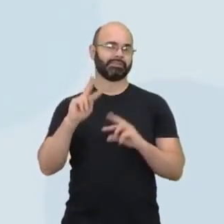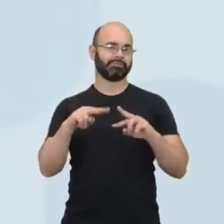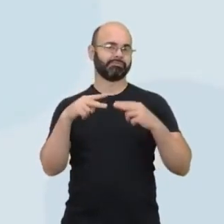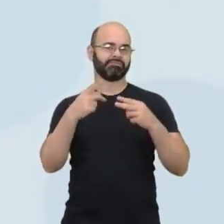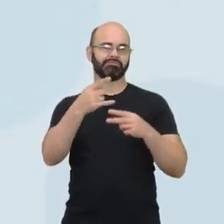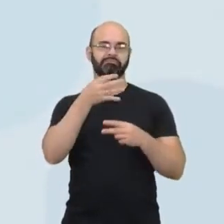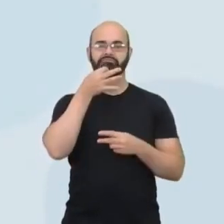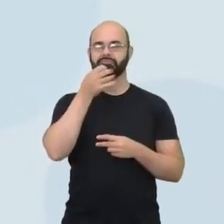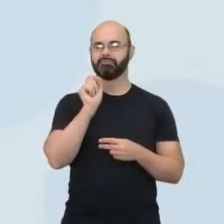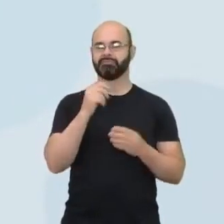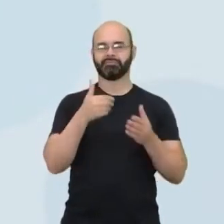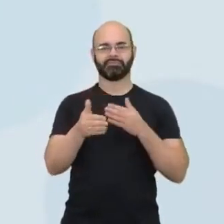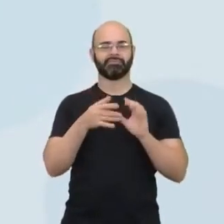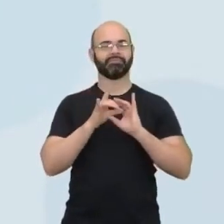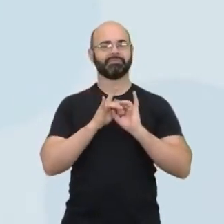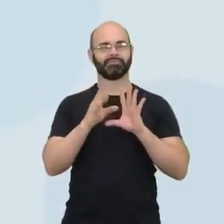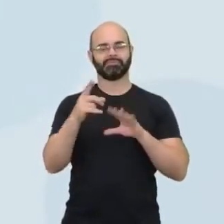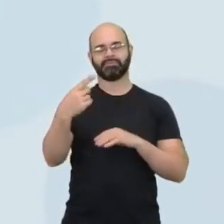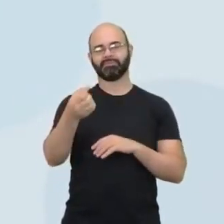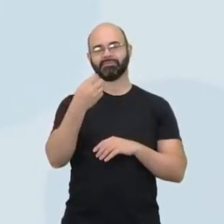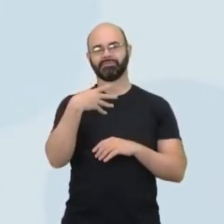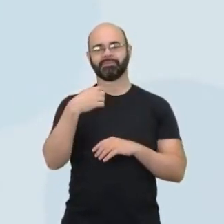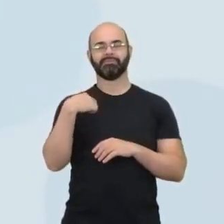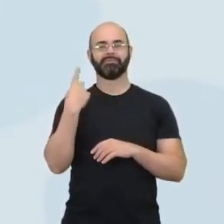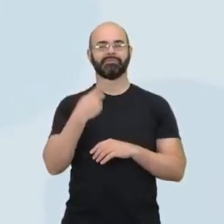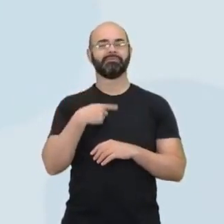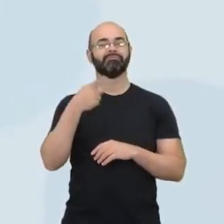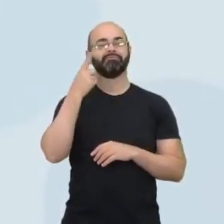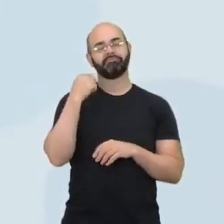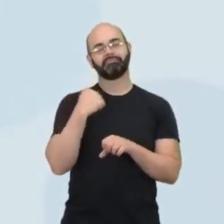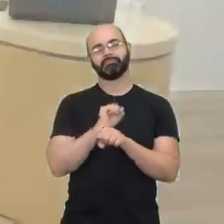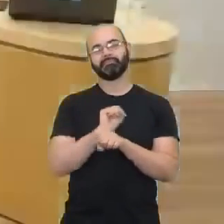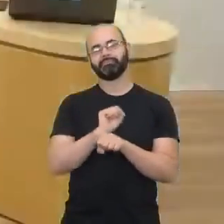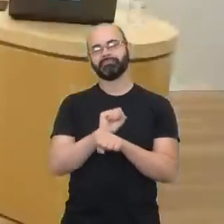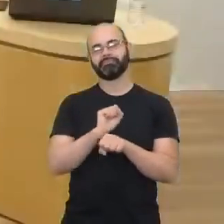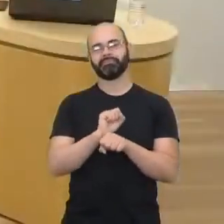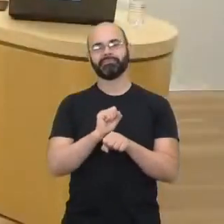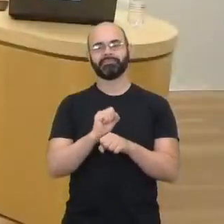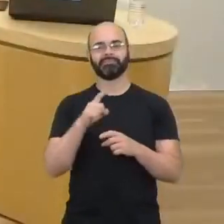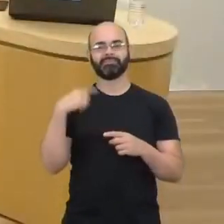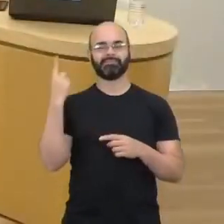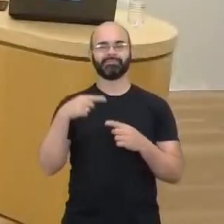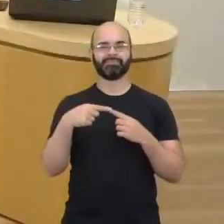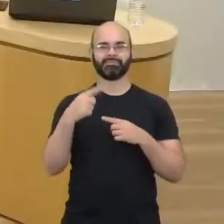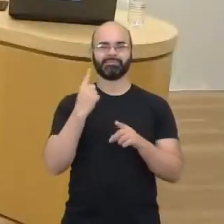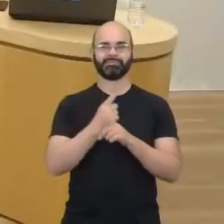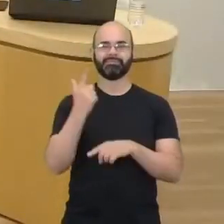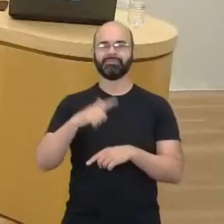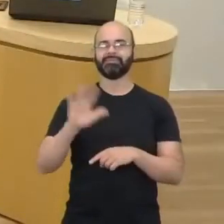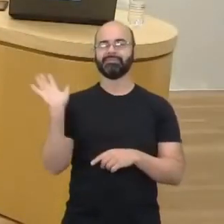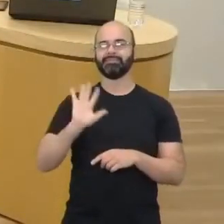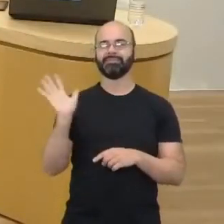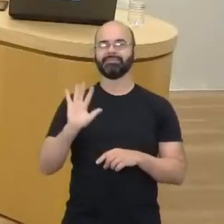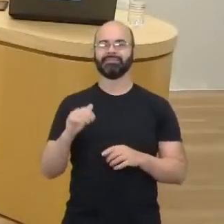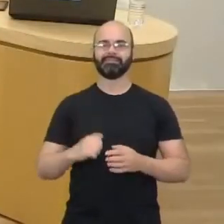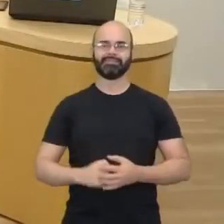você achou, manda esse recadão aí para nós. A gente está aqui esperando. Até a próxima, galera. Valeu!